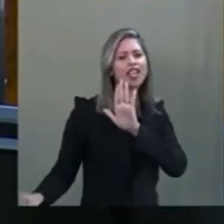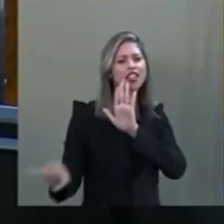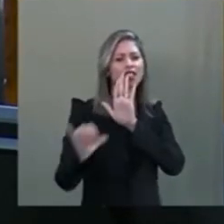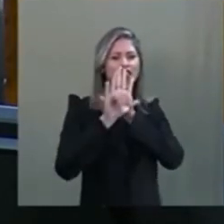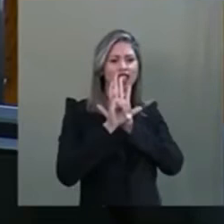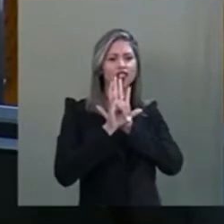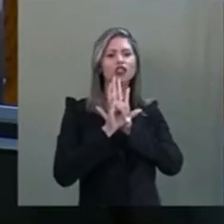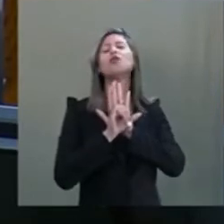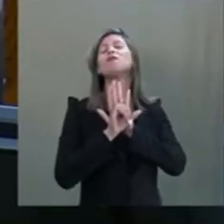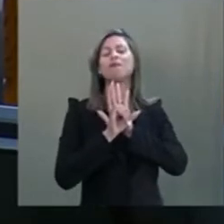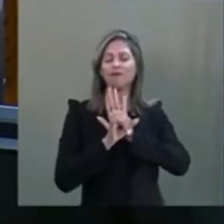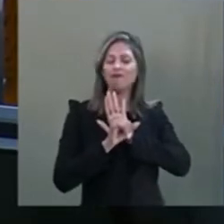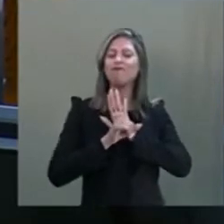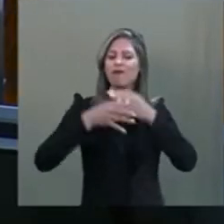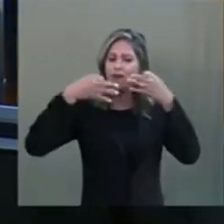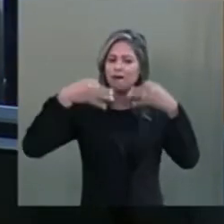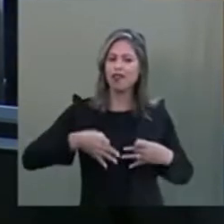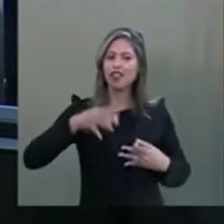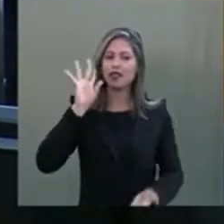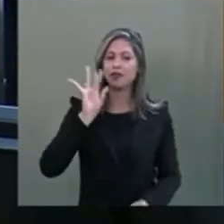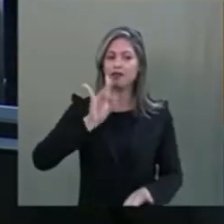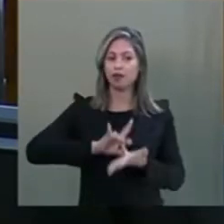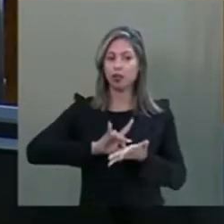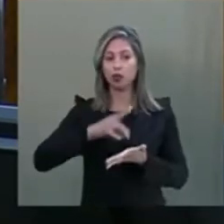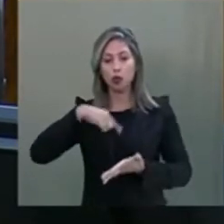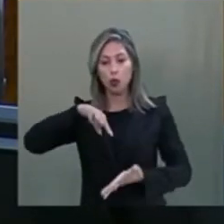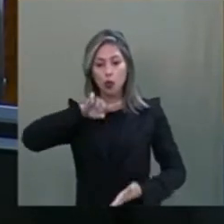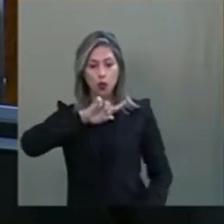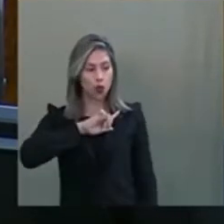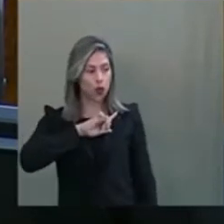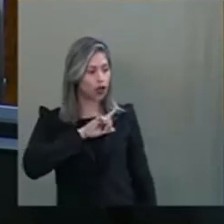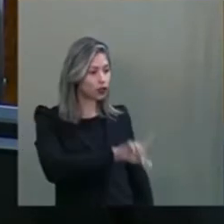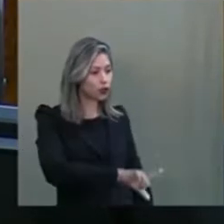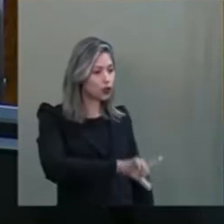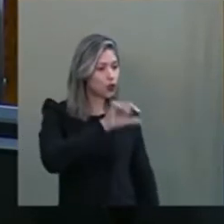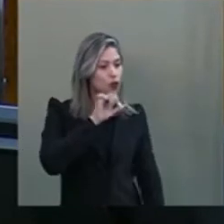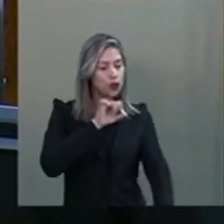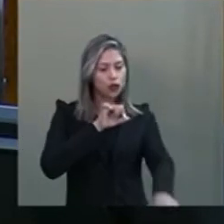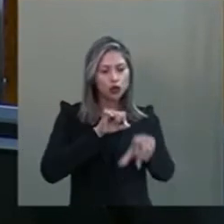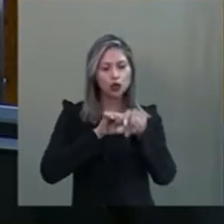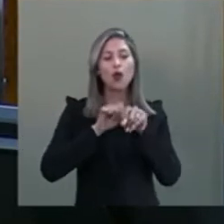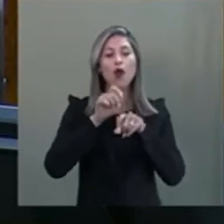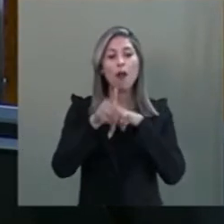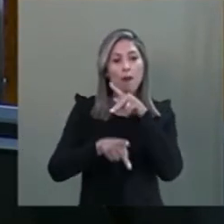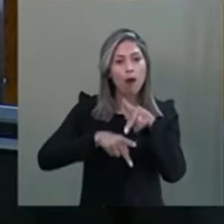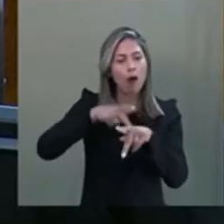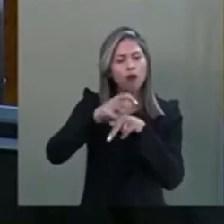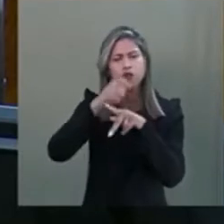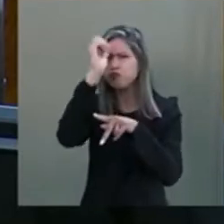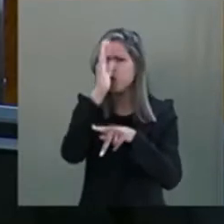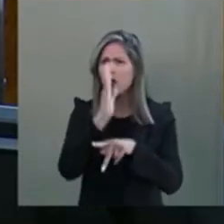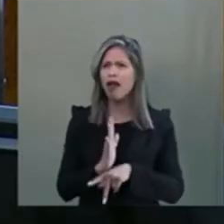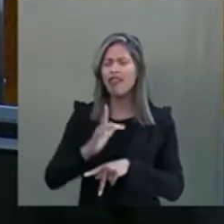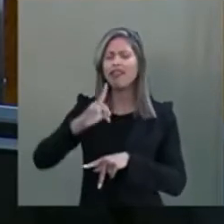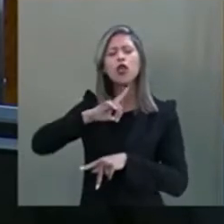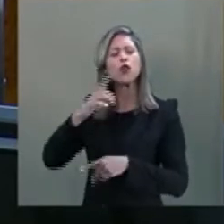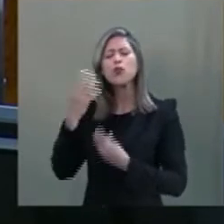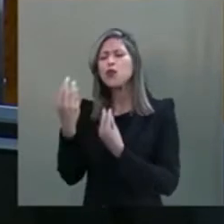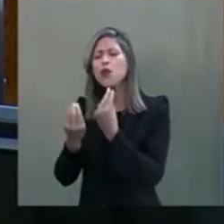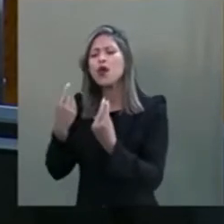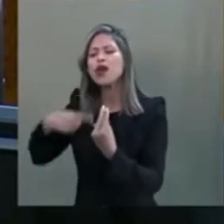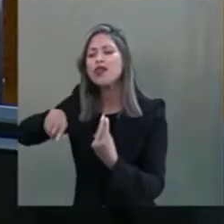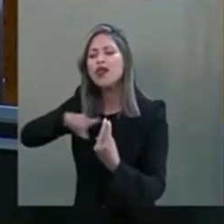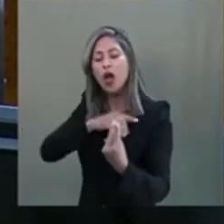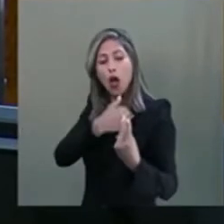e relevante. Passamos a decidir, enquanto povo brasileiro, como governar nosso